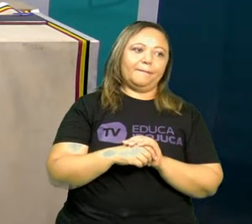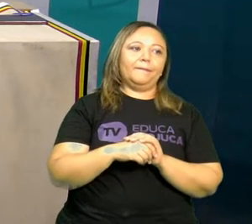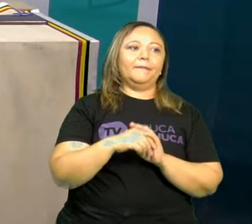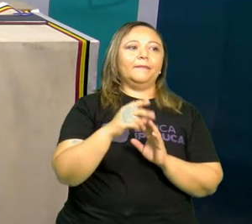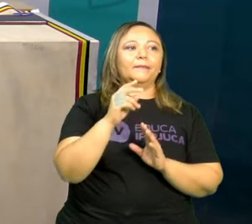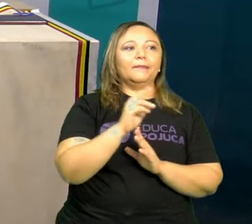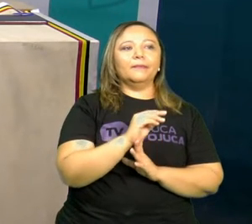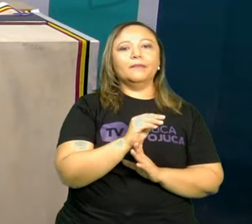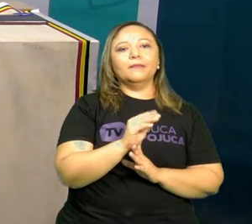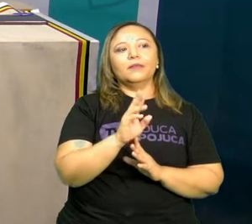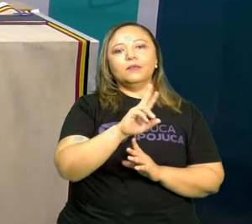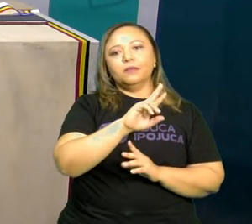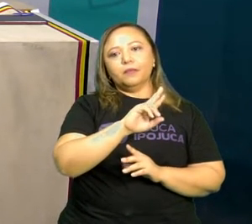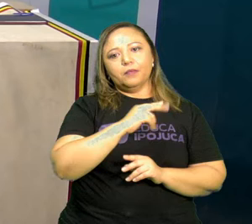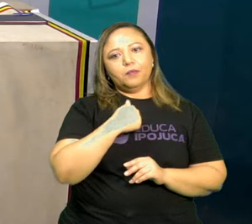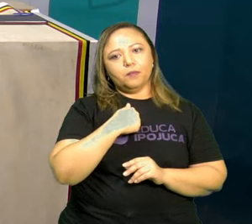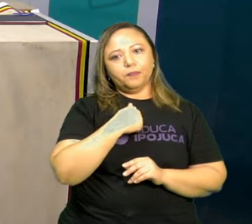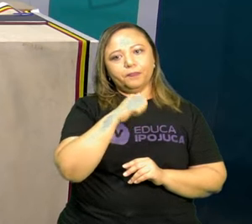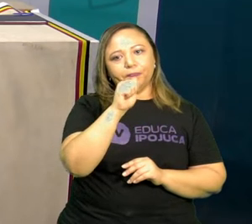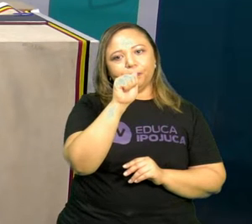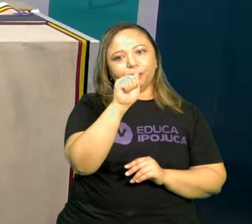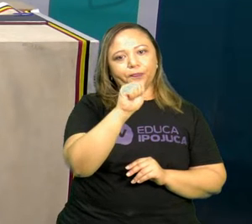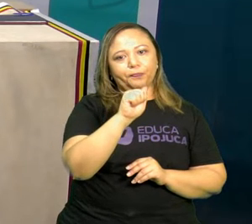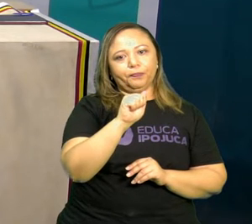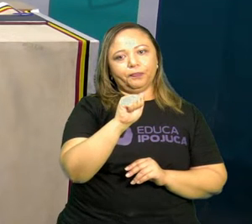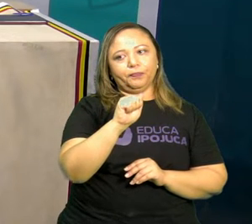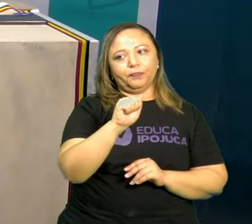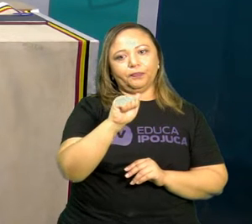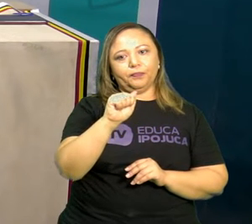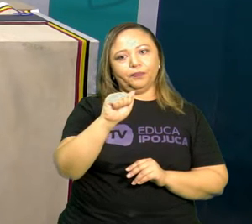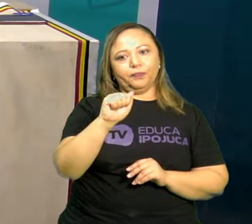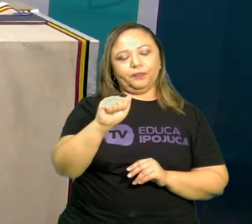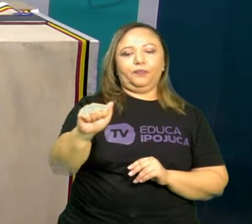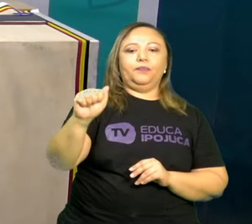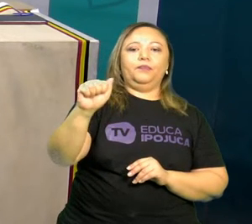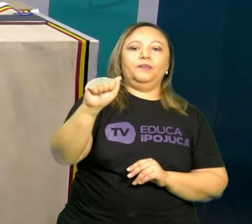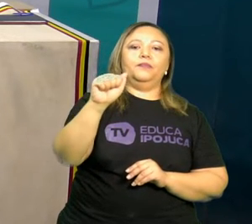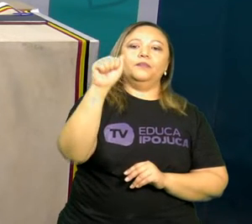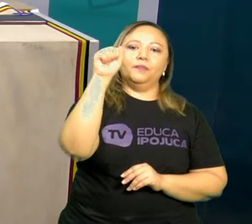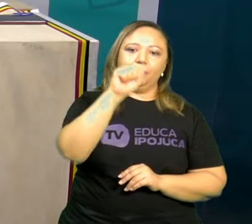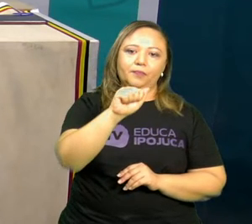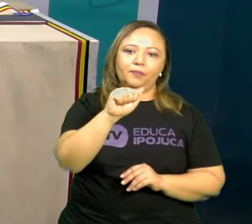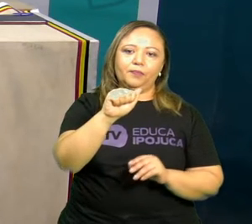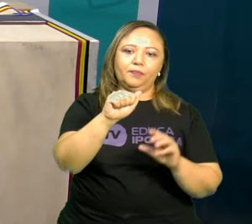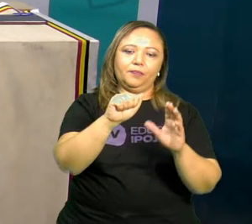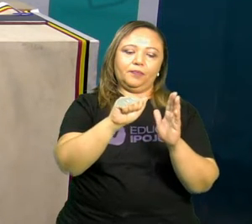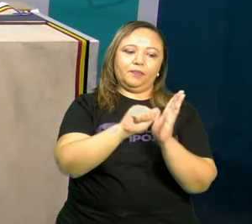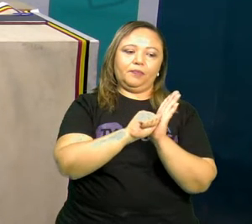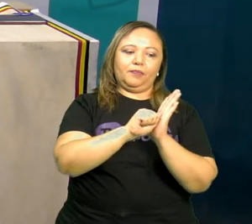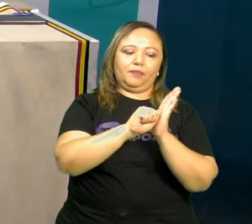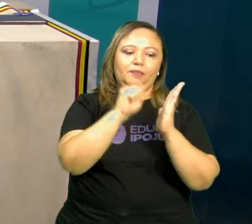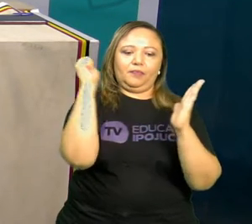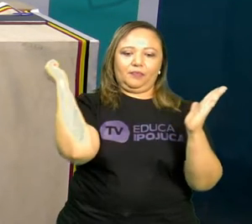nome. Então, meu nome é Ailma. Então, vou colocar a letrinha